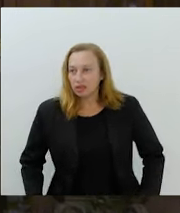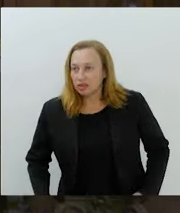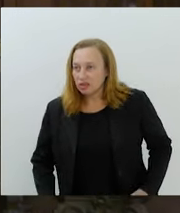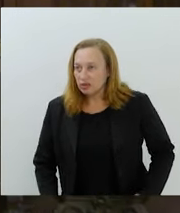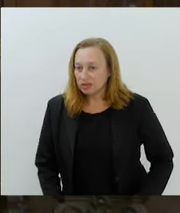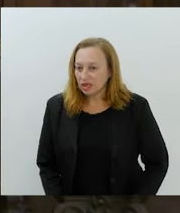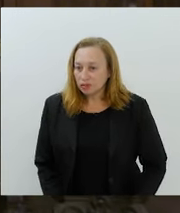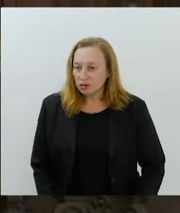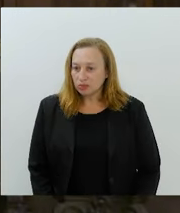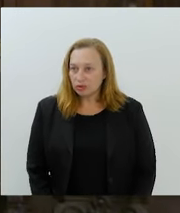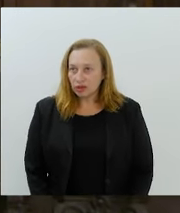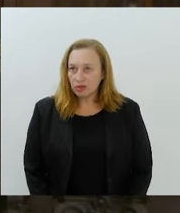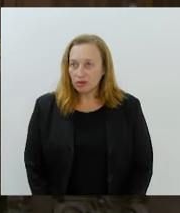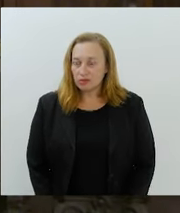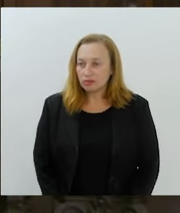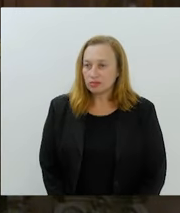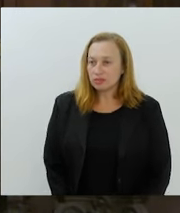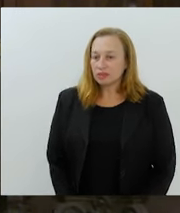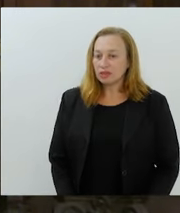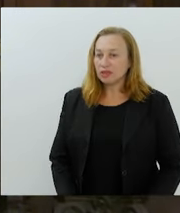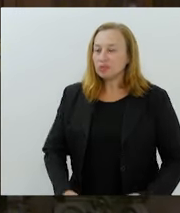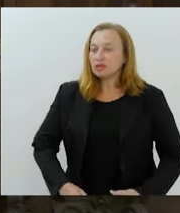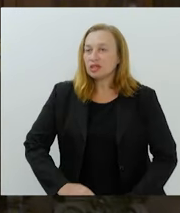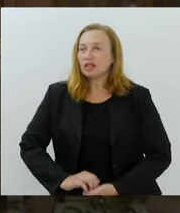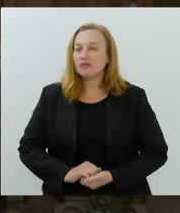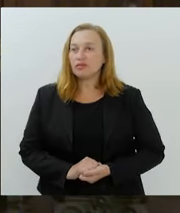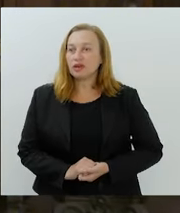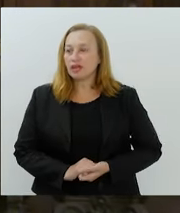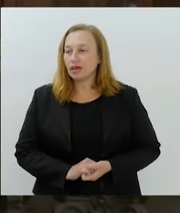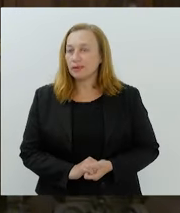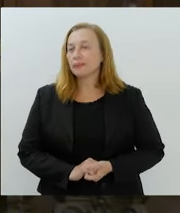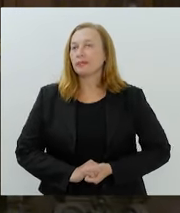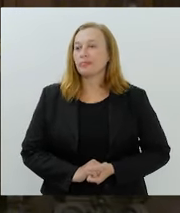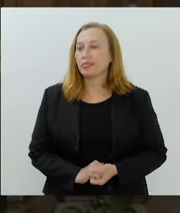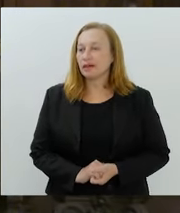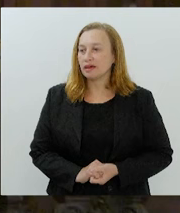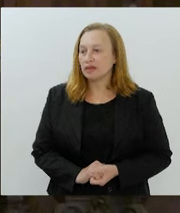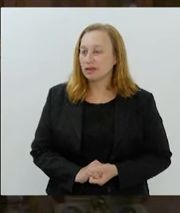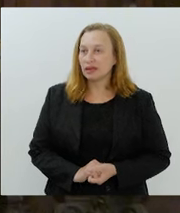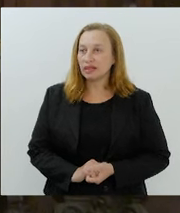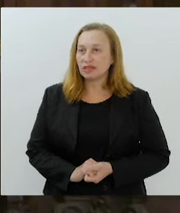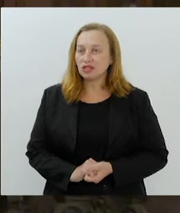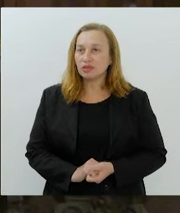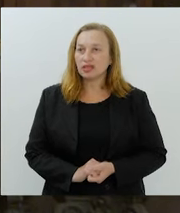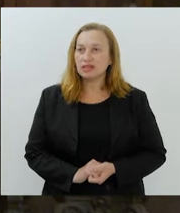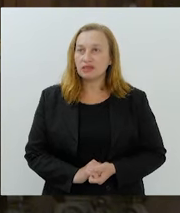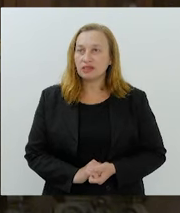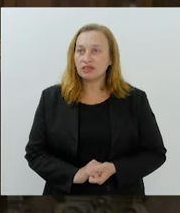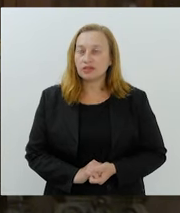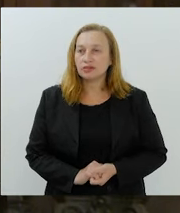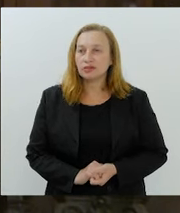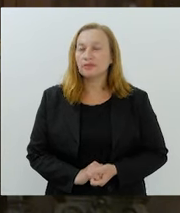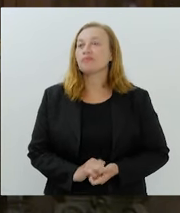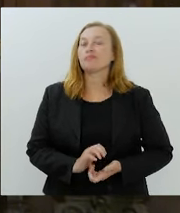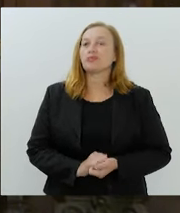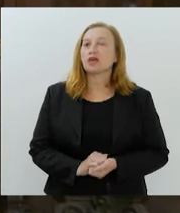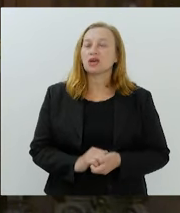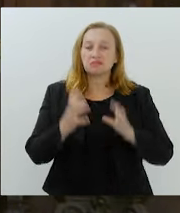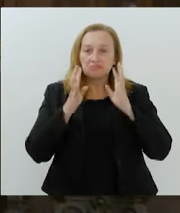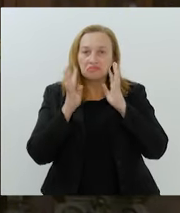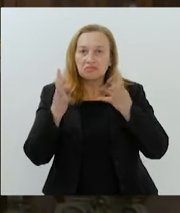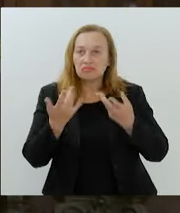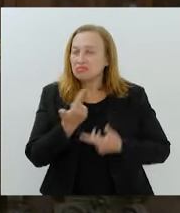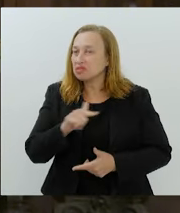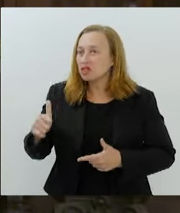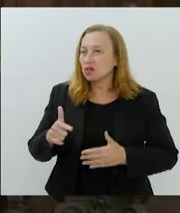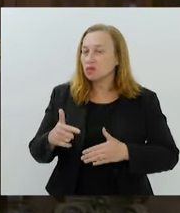levei cerca de 50 páginas de processo para argumentar. Sem a contribuição dele, o juiz provavelmente não teria lido todo o